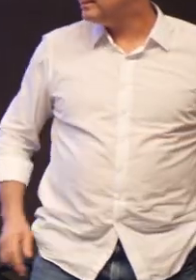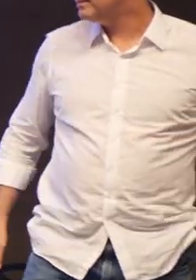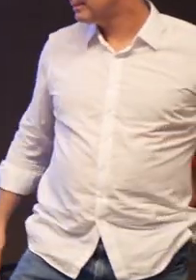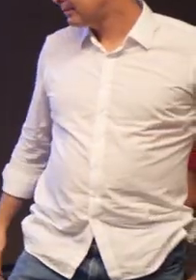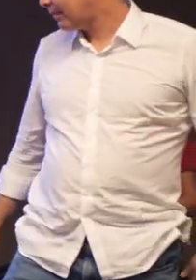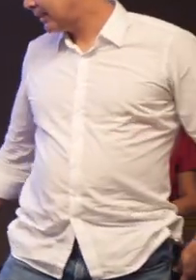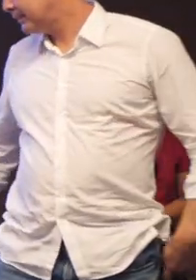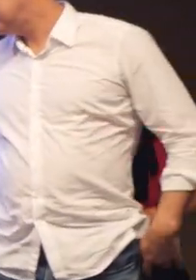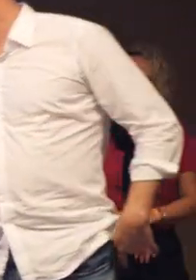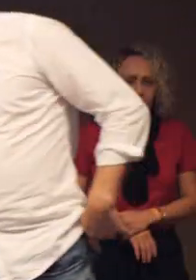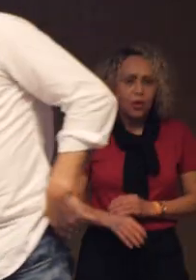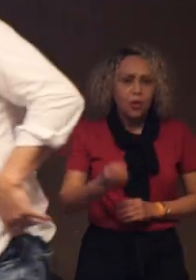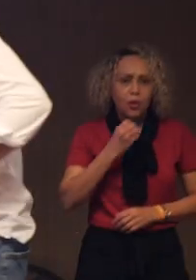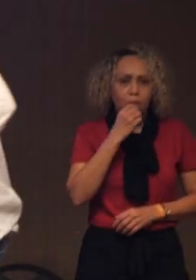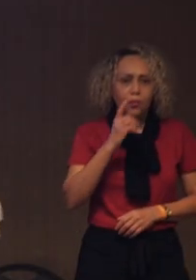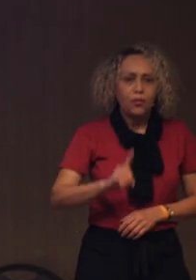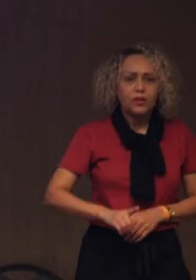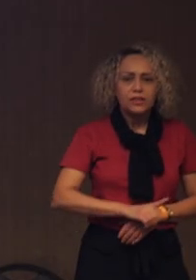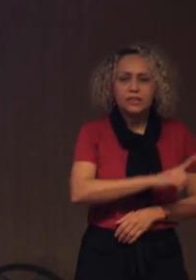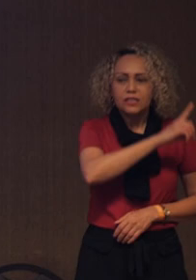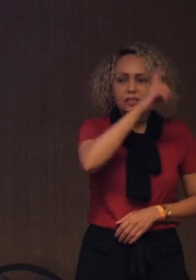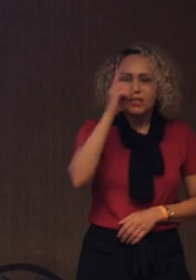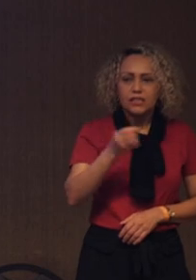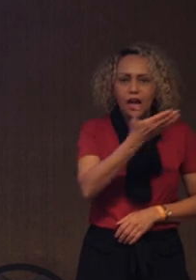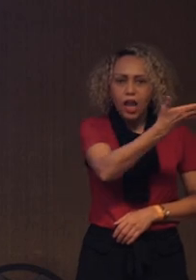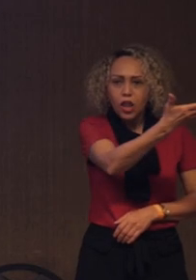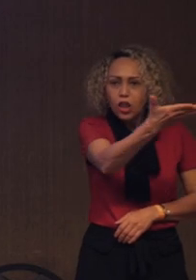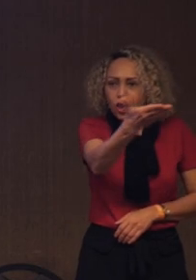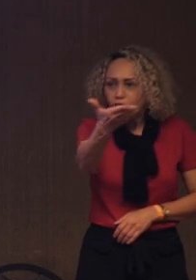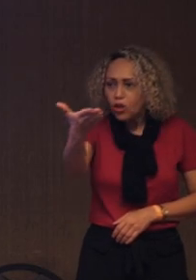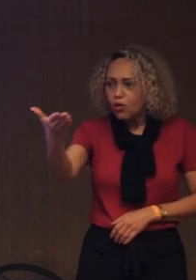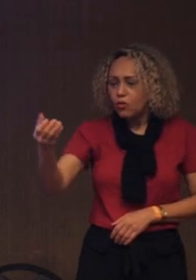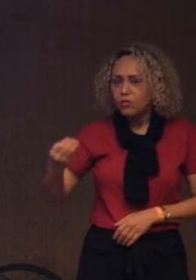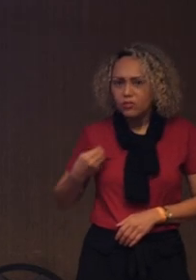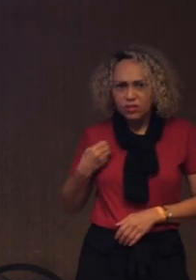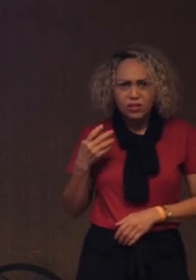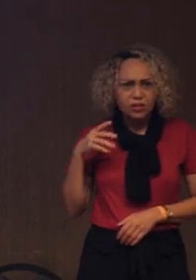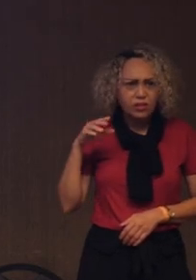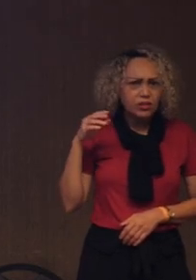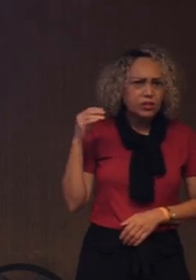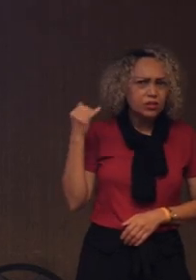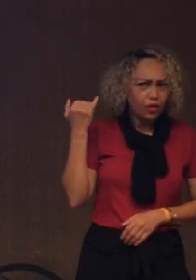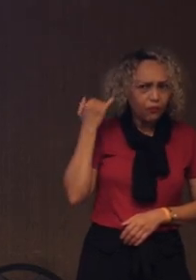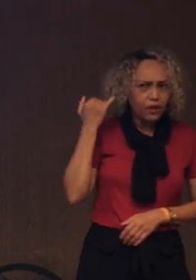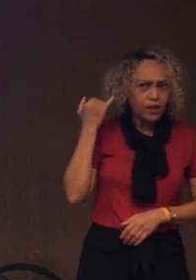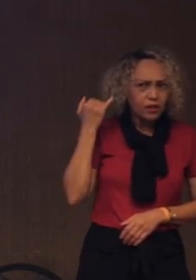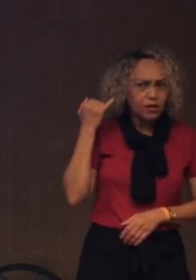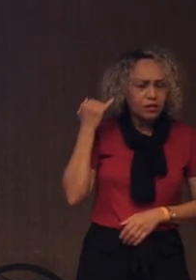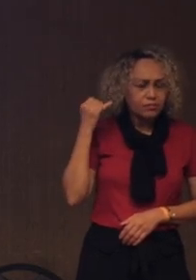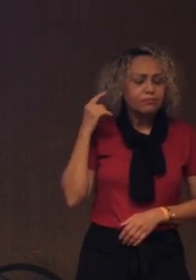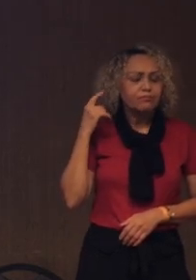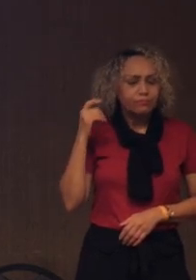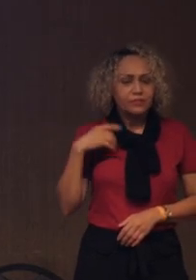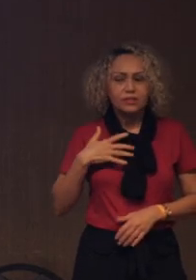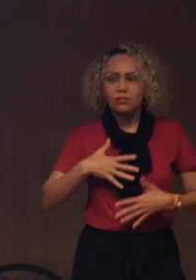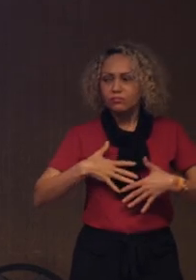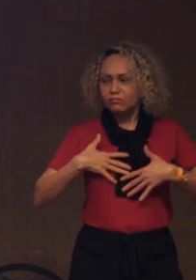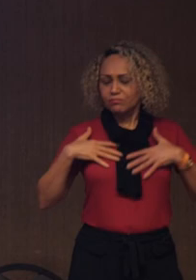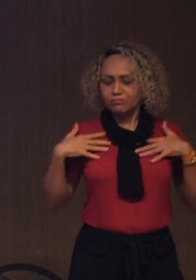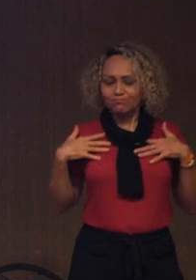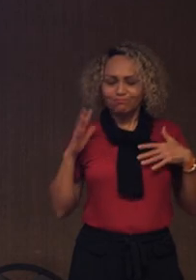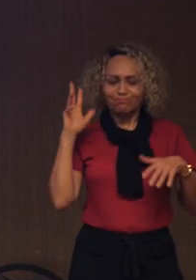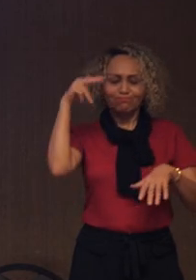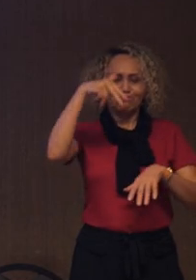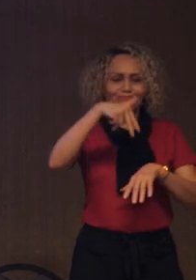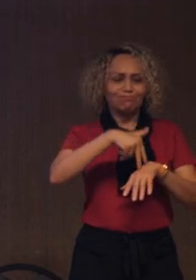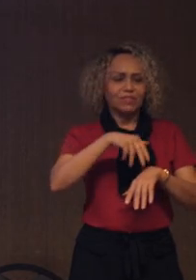falar. Bom dia a todas e a todos e a todas. Estão ouvindo? Sim. E é uma satisfação imensa, né, estar